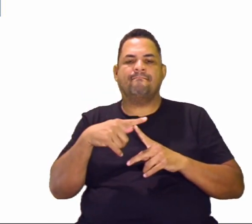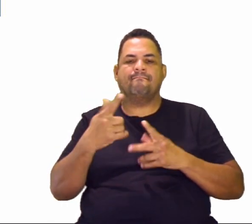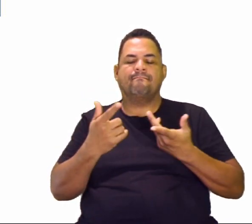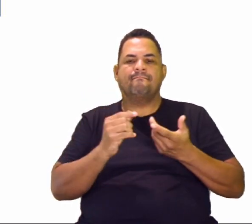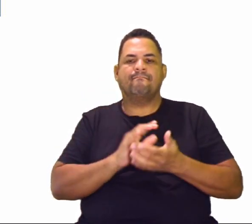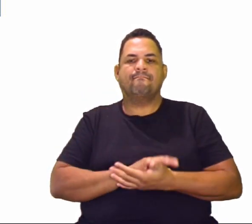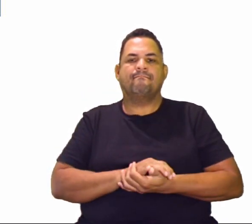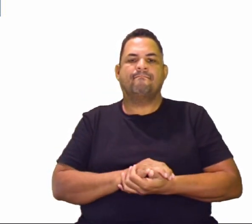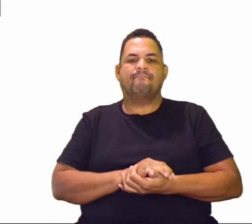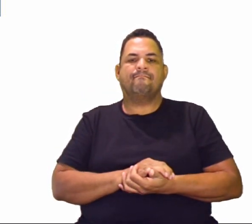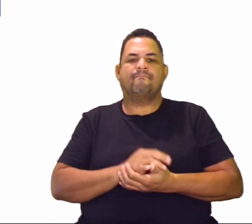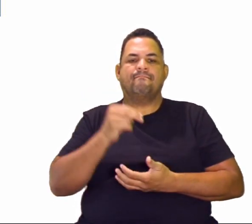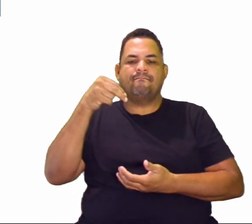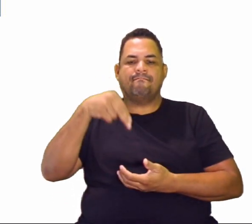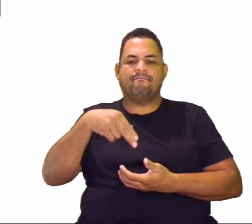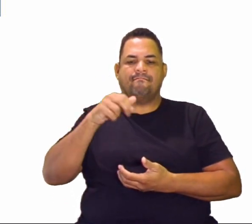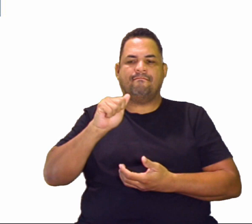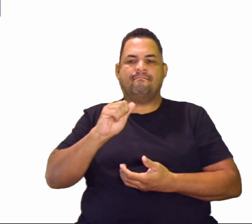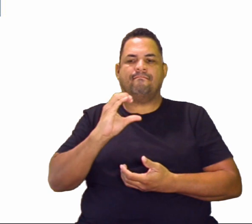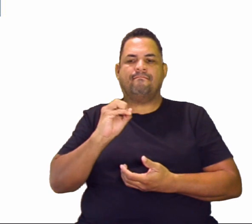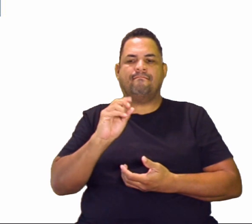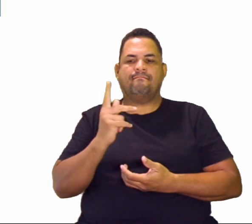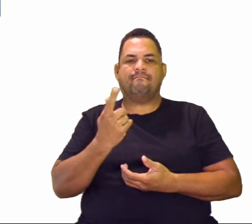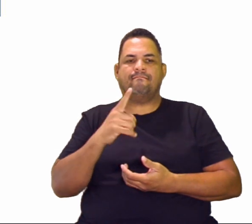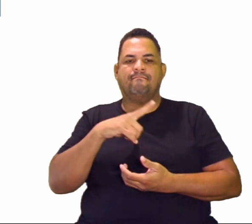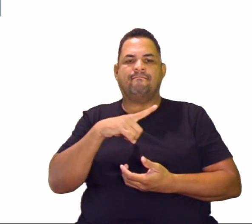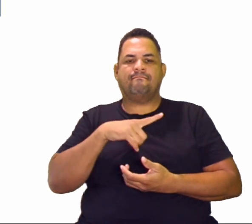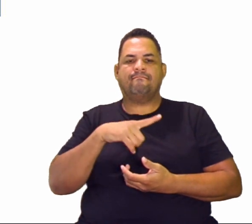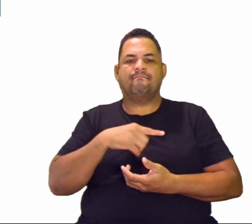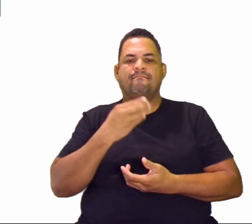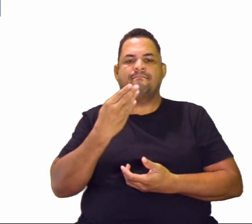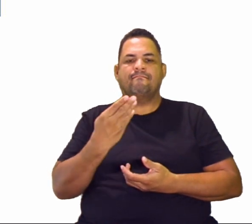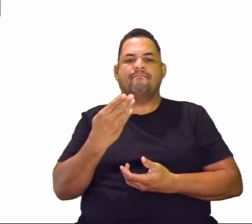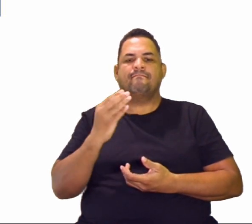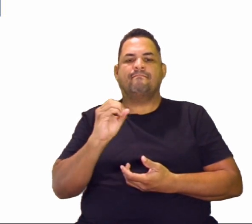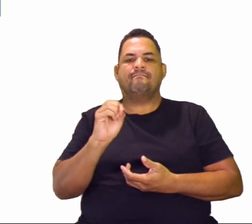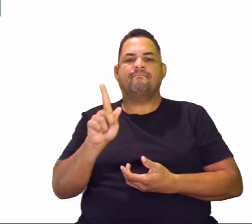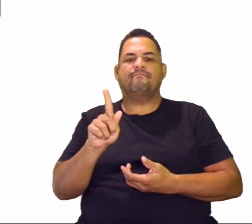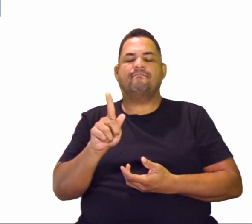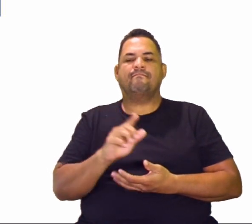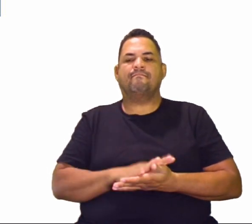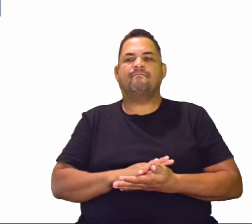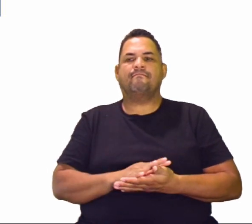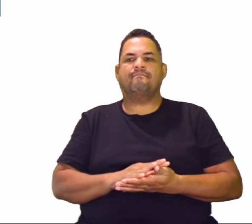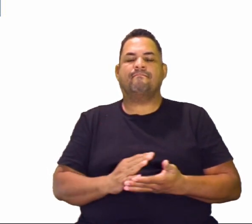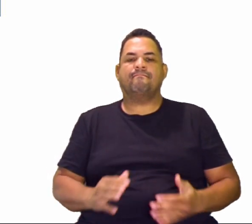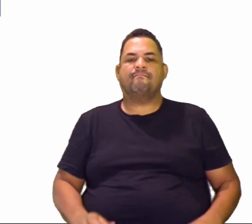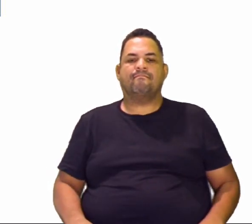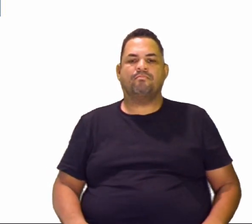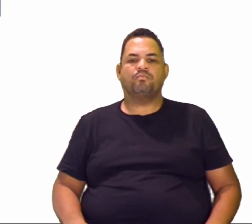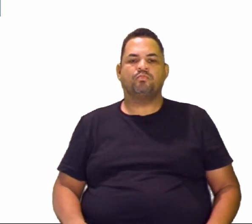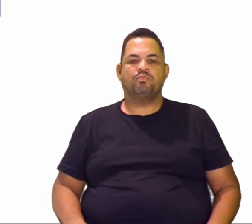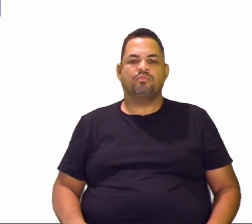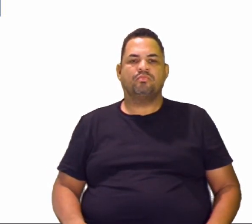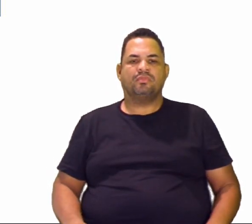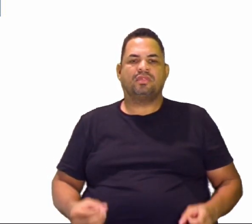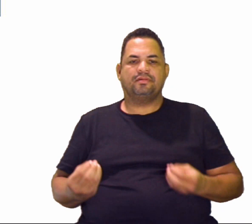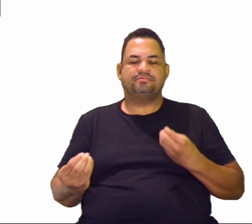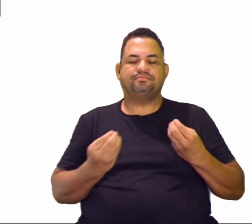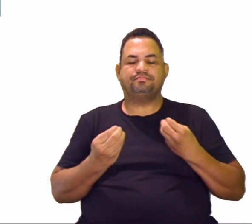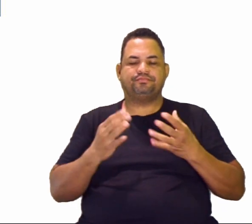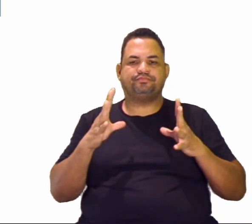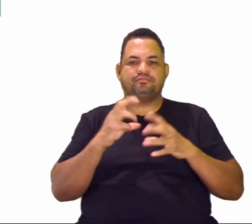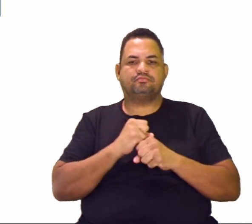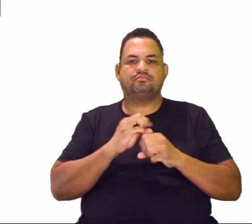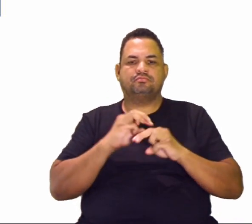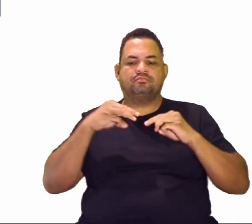ou entidades de NaOH, existirão 40 gramas. Então, a maneira de calcular